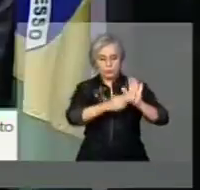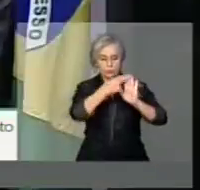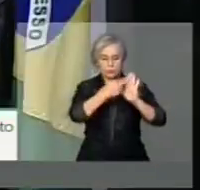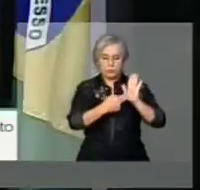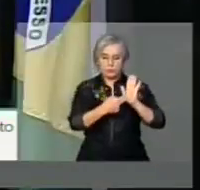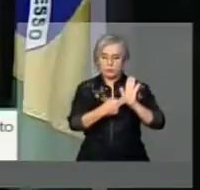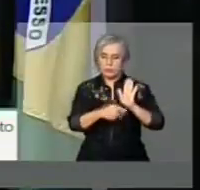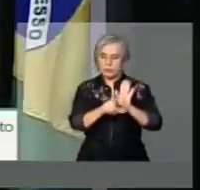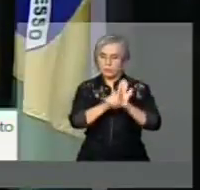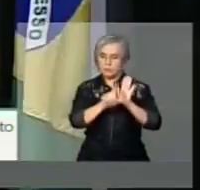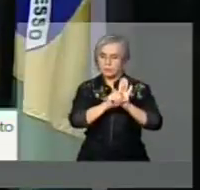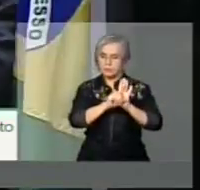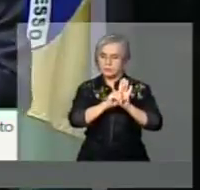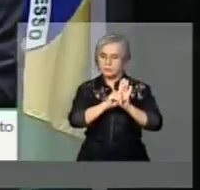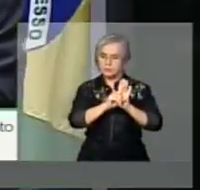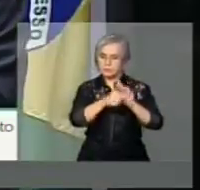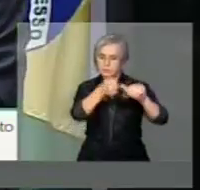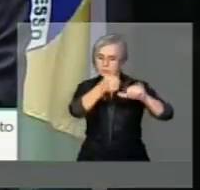que estão